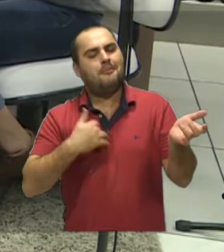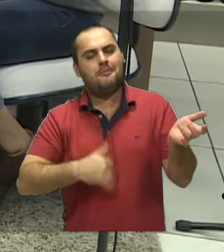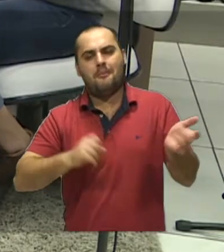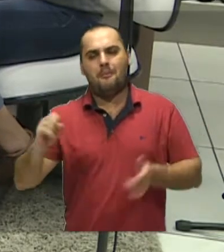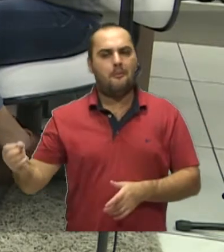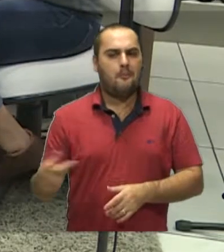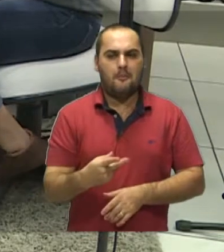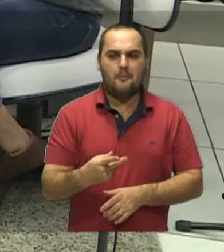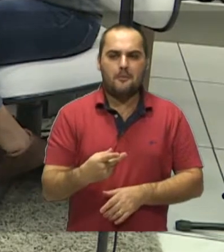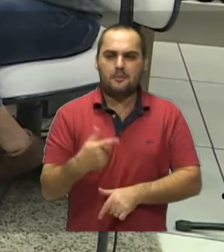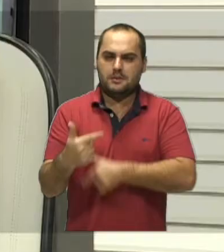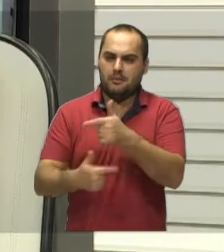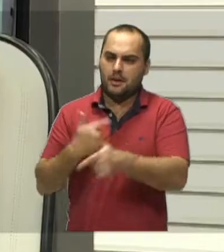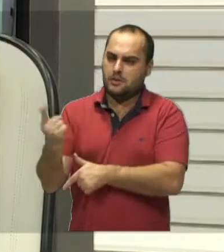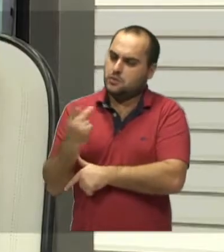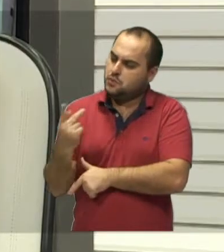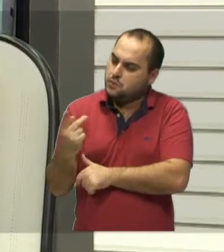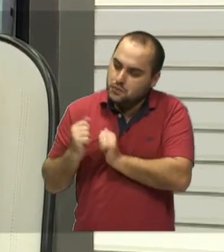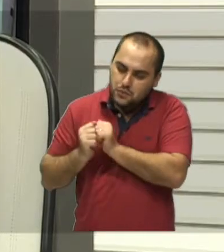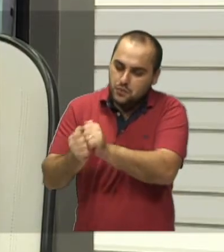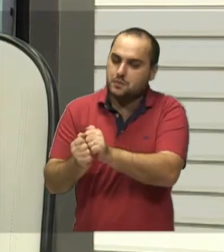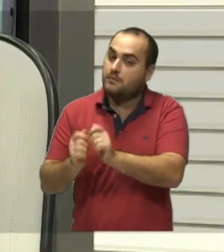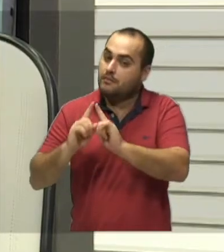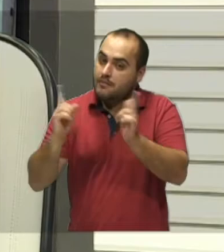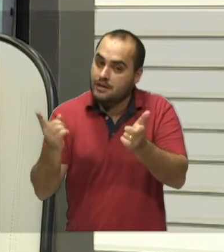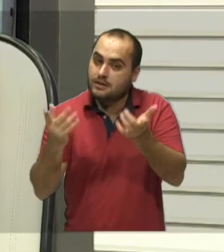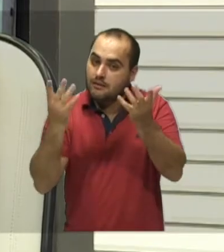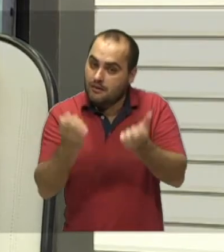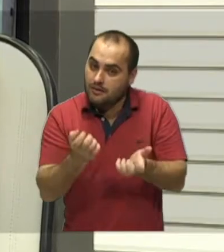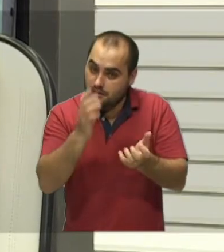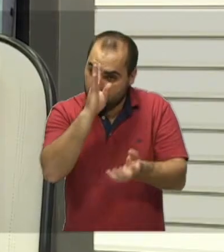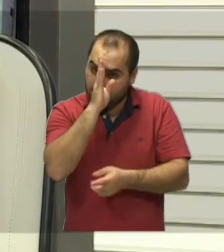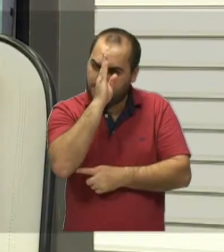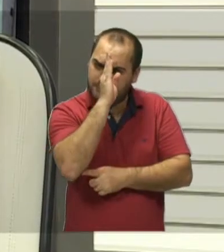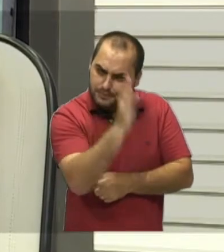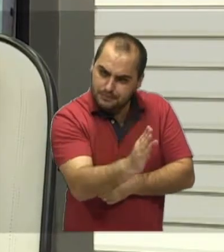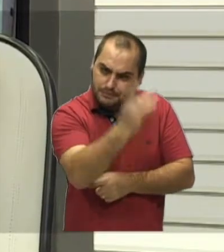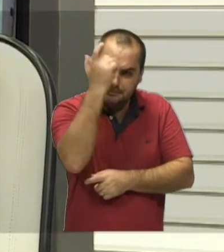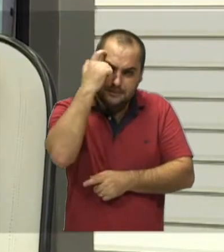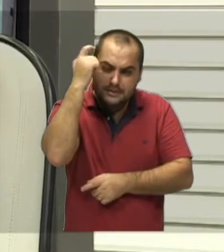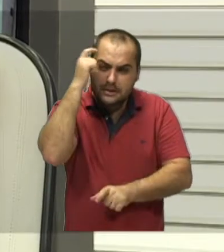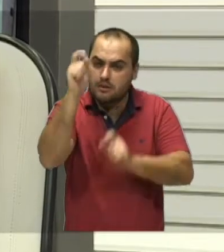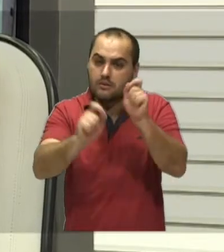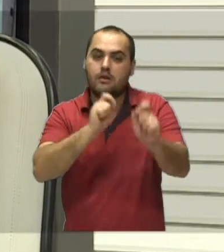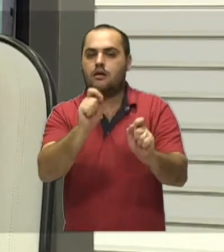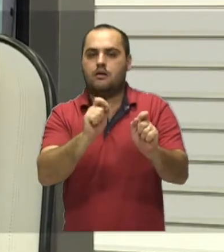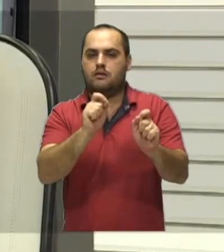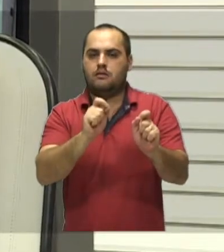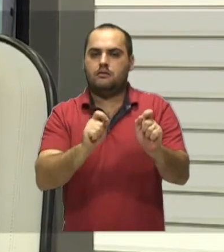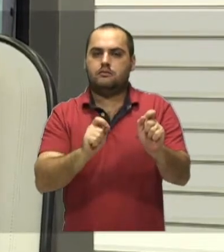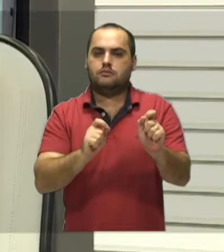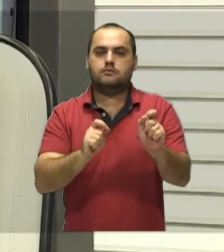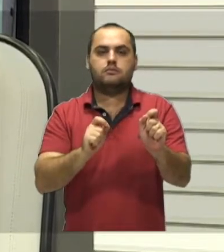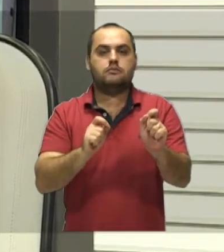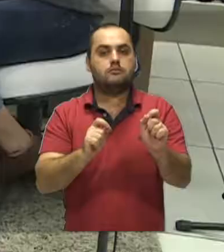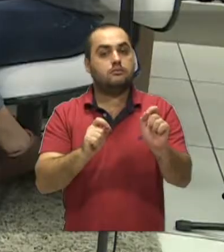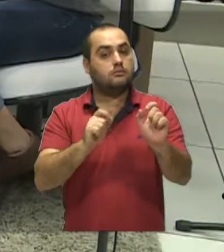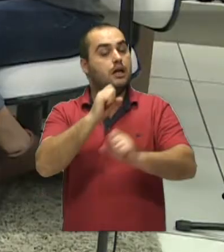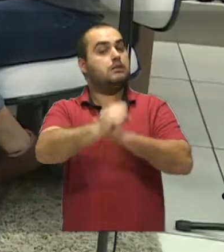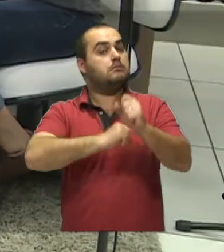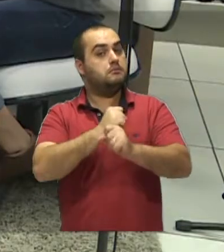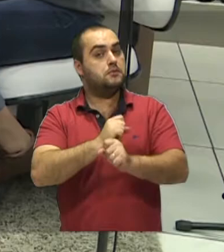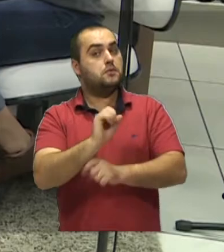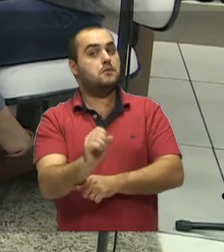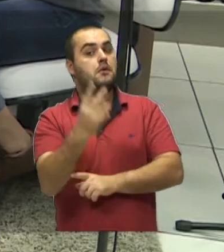dos caras no teu trabalho, né? Mas agora eu quero ver se eu consigo firmar esse pensamento. Então, se não pro ano que vem, pro